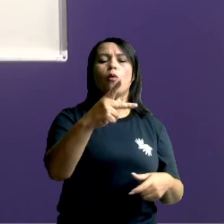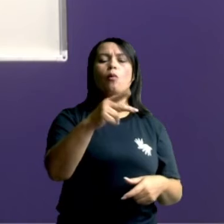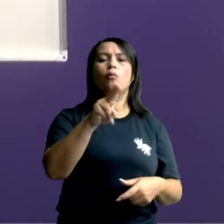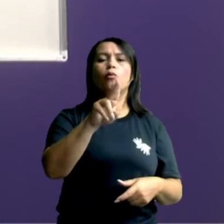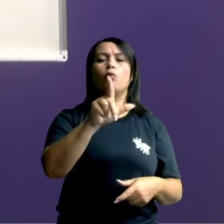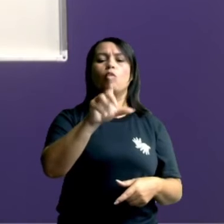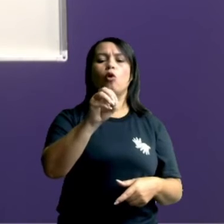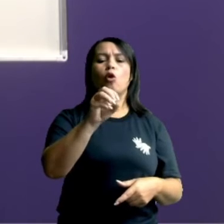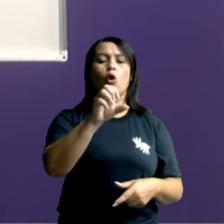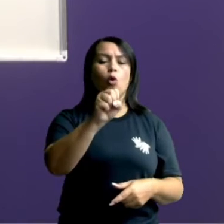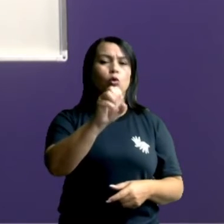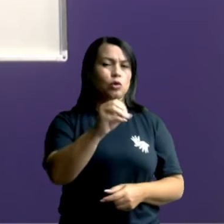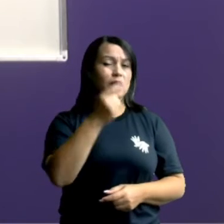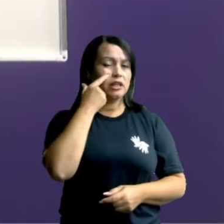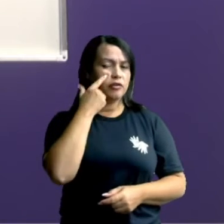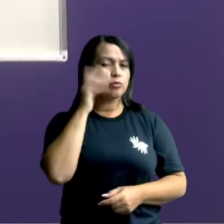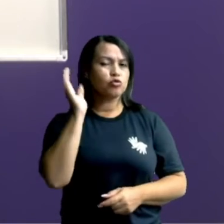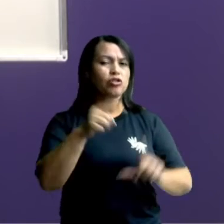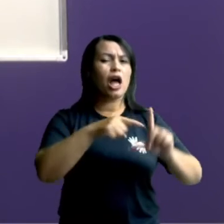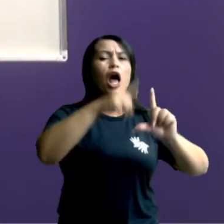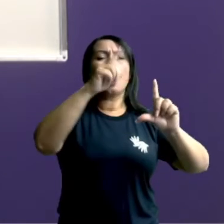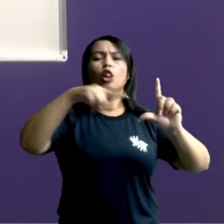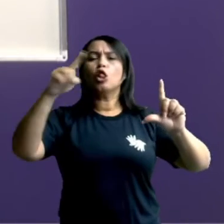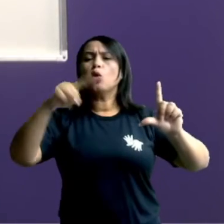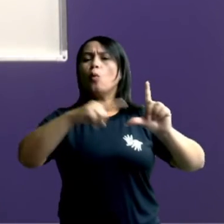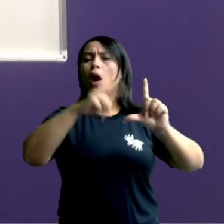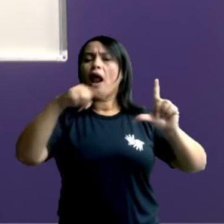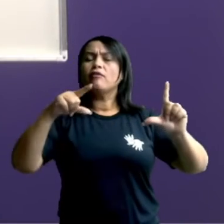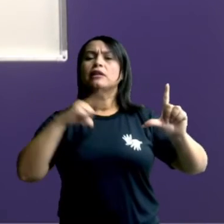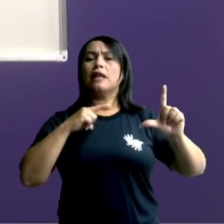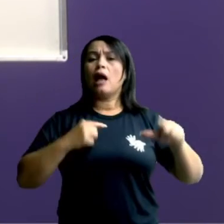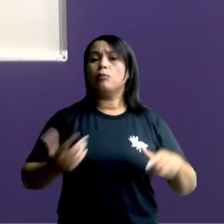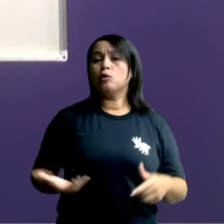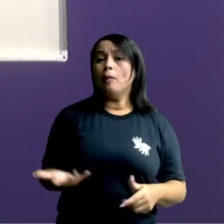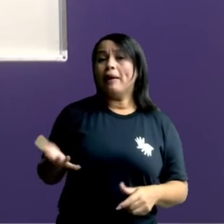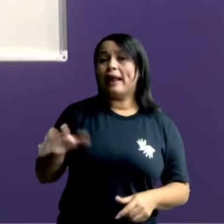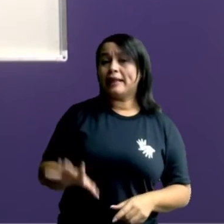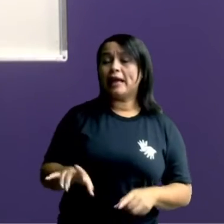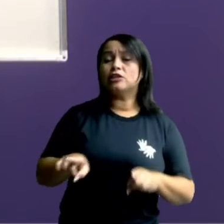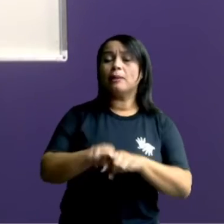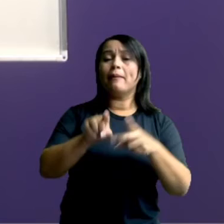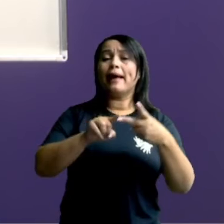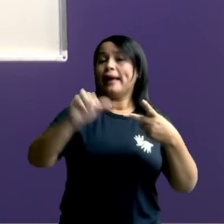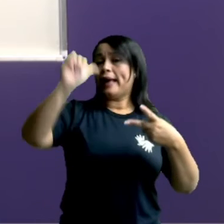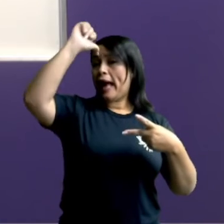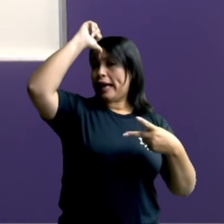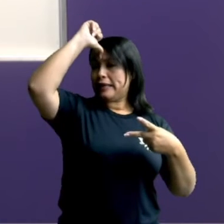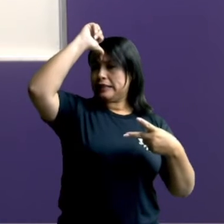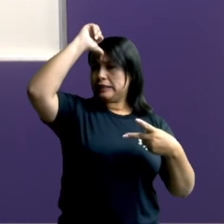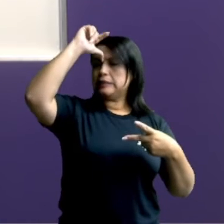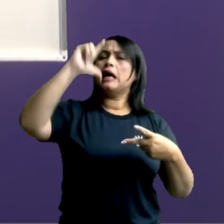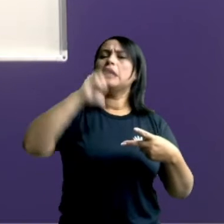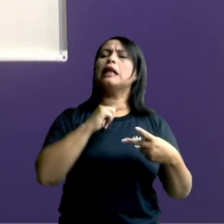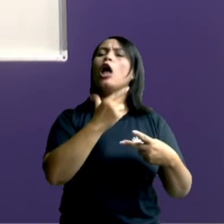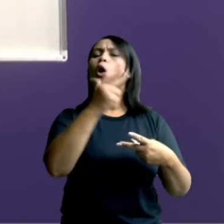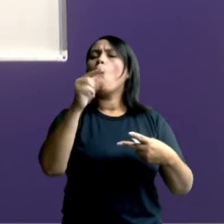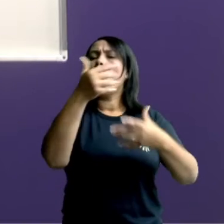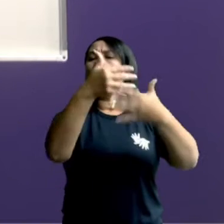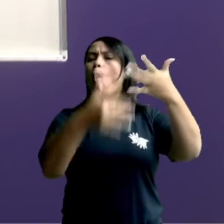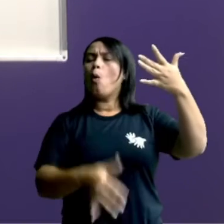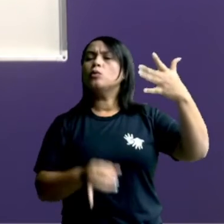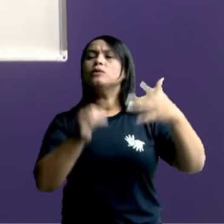naquela gráfico que a gente viu, a gente tem tanto Bangladesh quanto a Índia, certo? E tem mais alguns exemplos